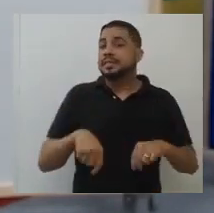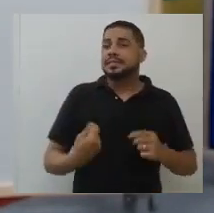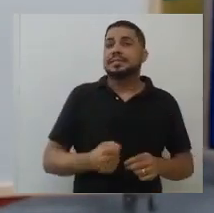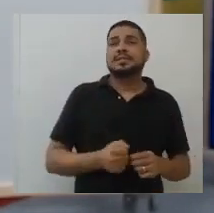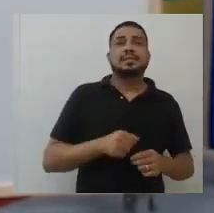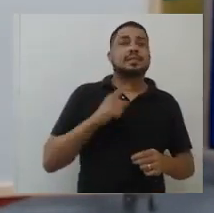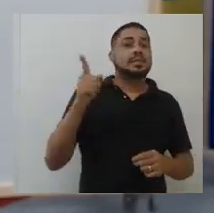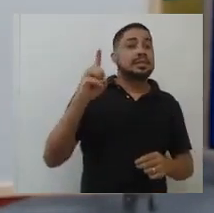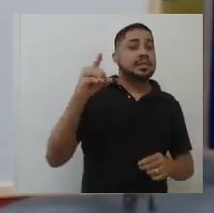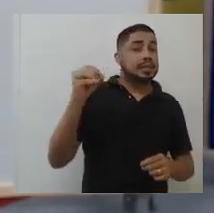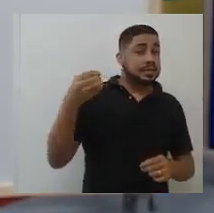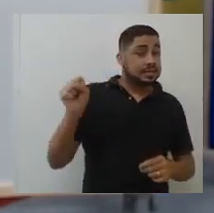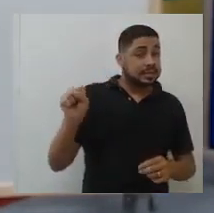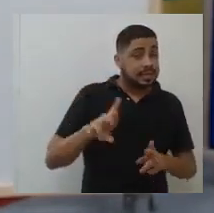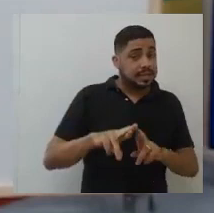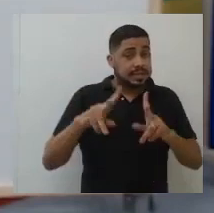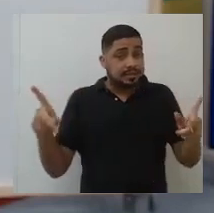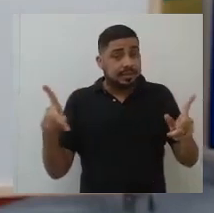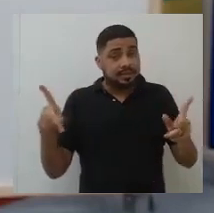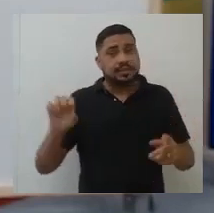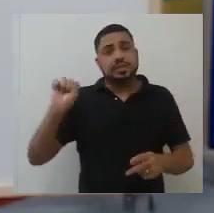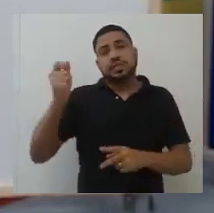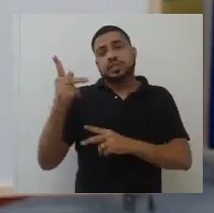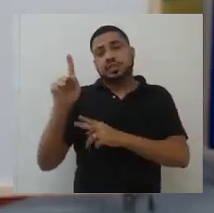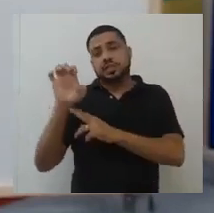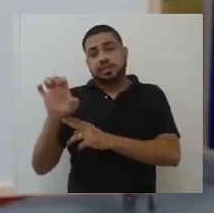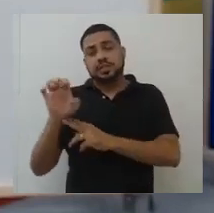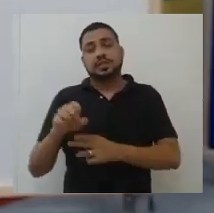É diferente, tá? Então, she does,